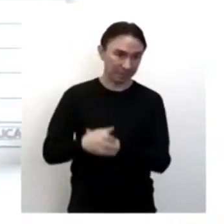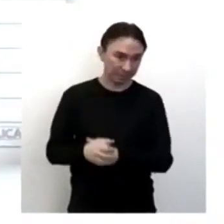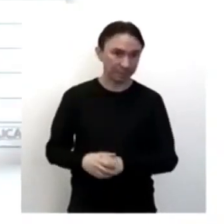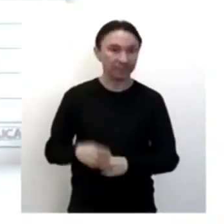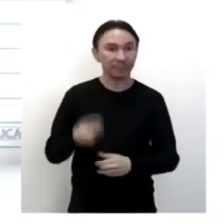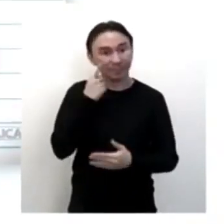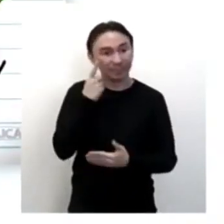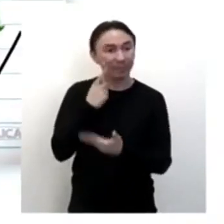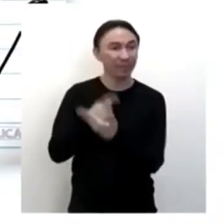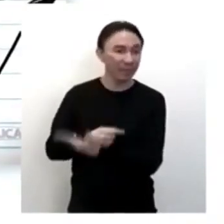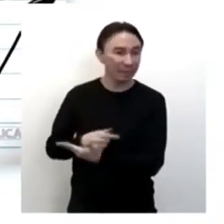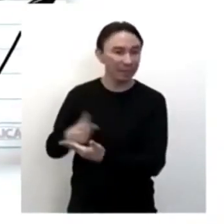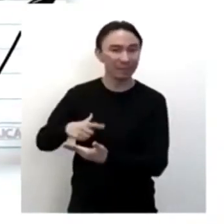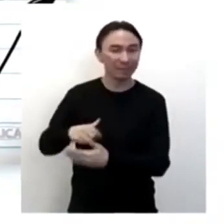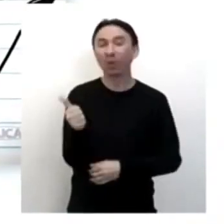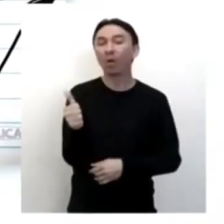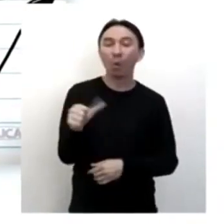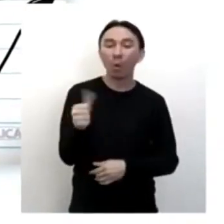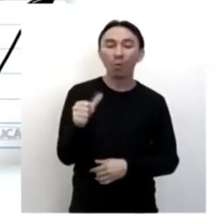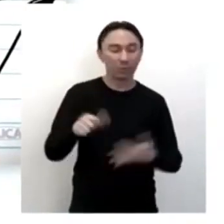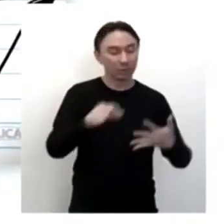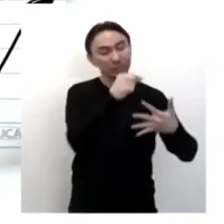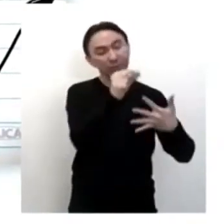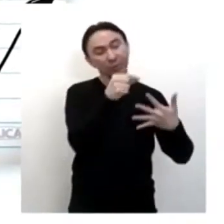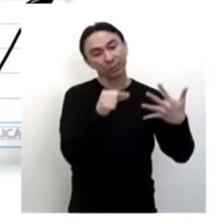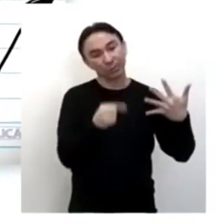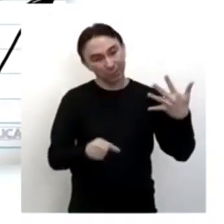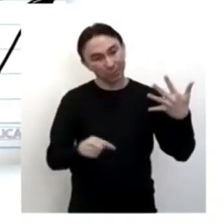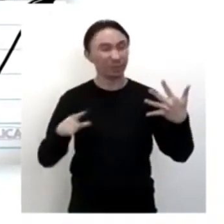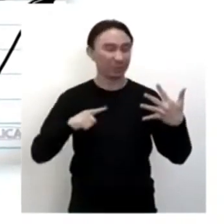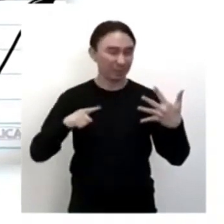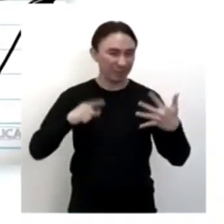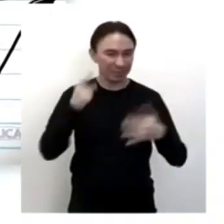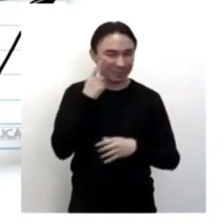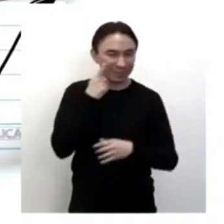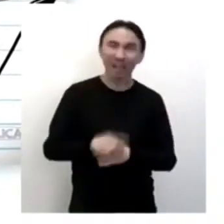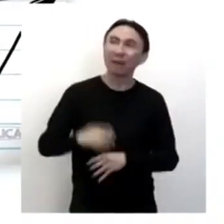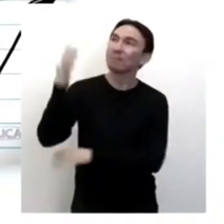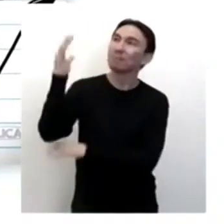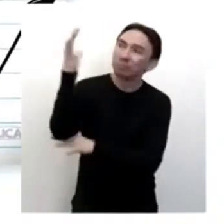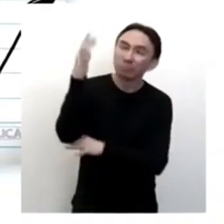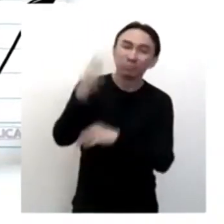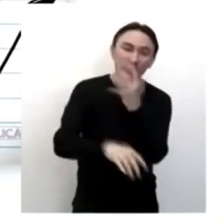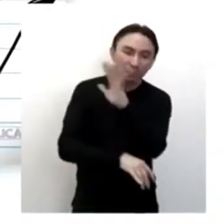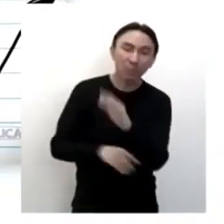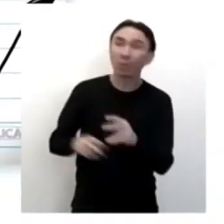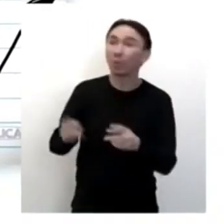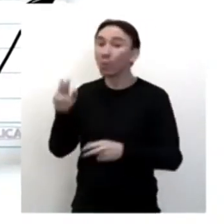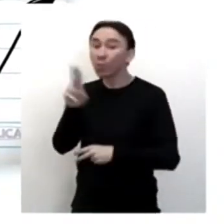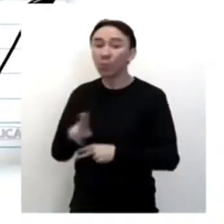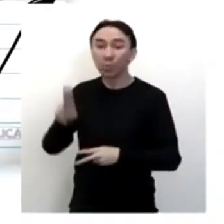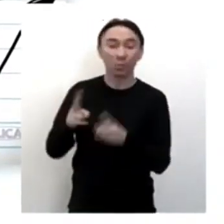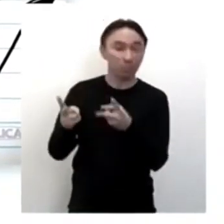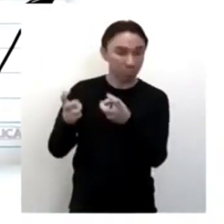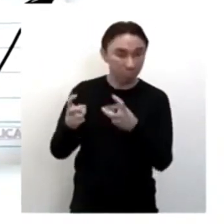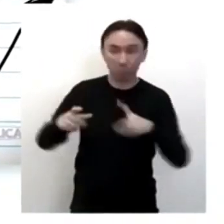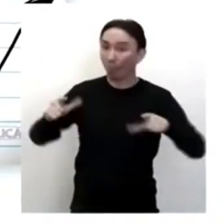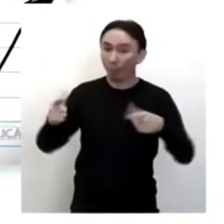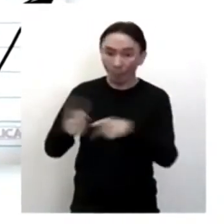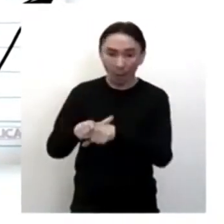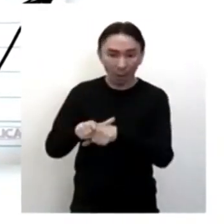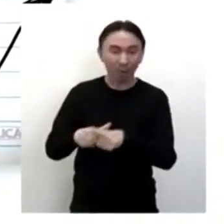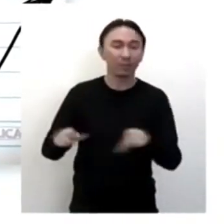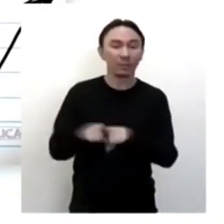e trata de questões relacionadas ao uso e esgotamento dos recursos naturais, à produção e ao gerenciamento de resíduos, ao uso